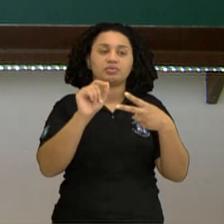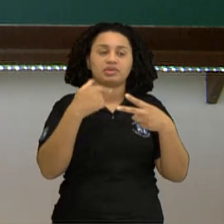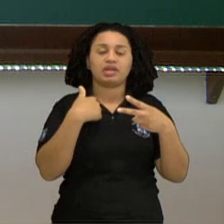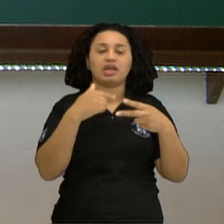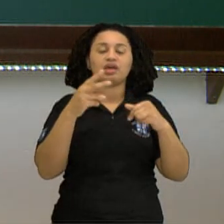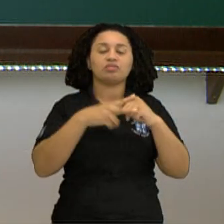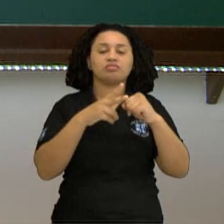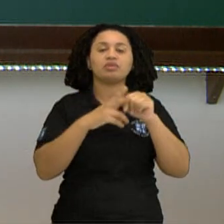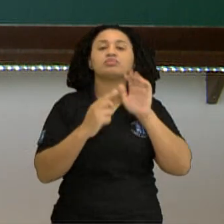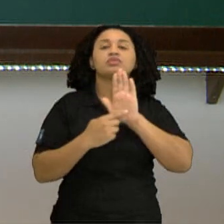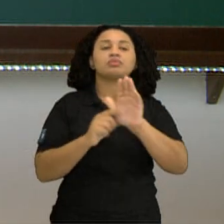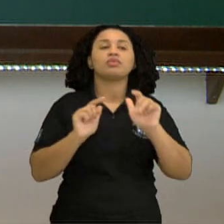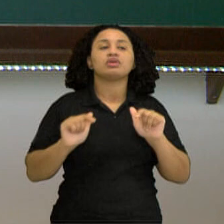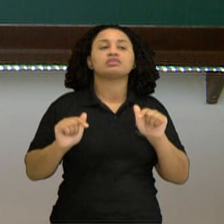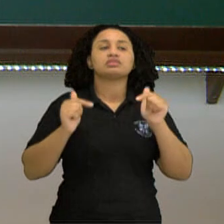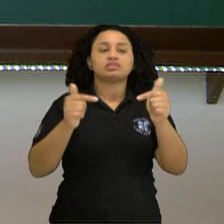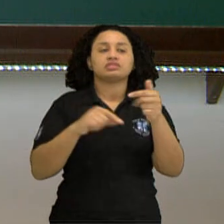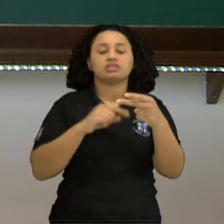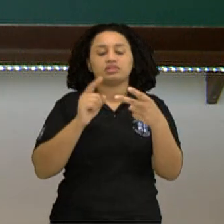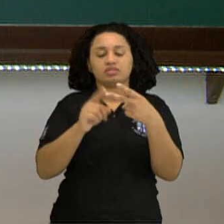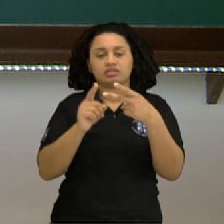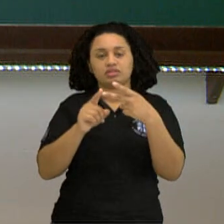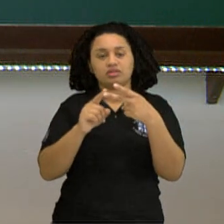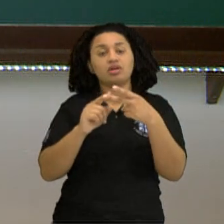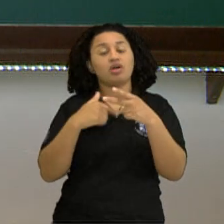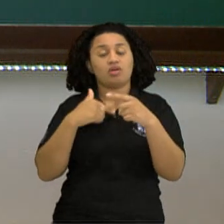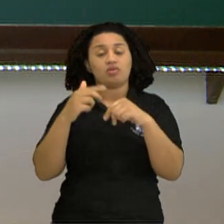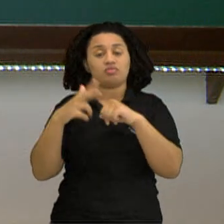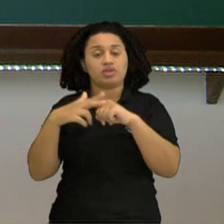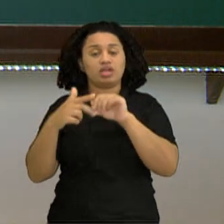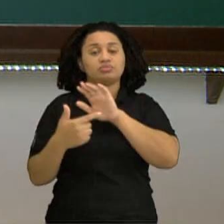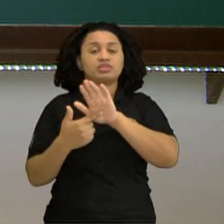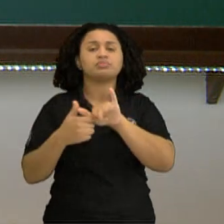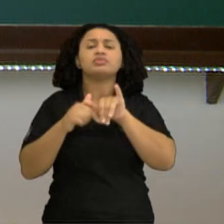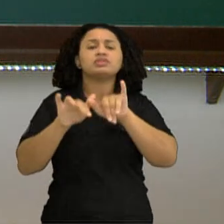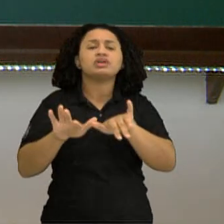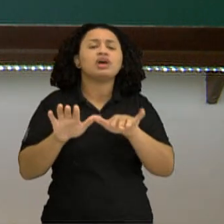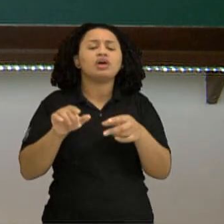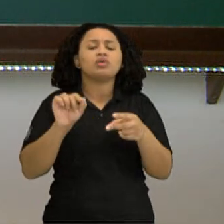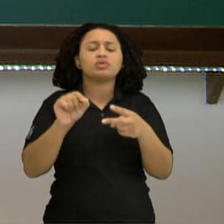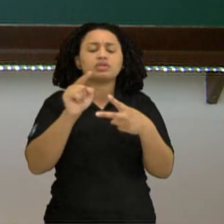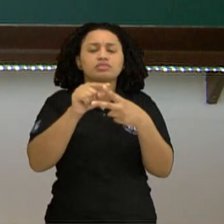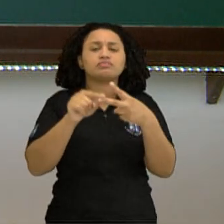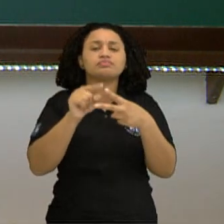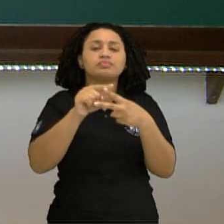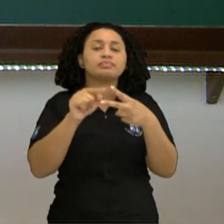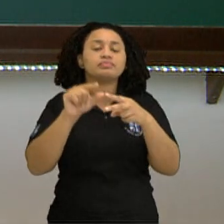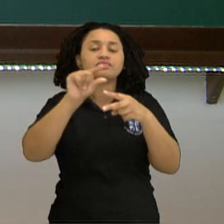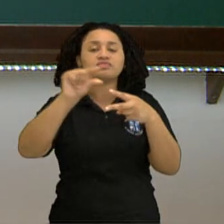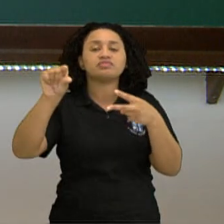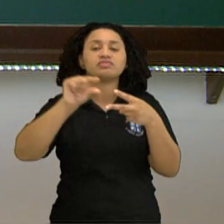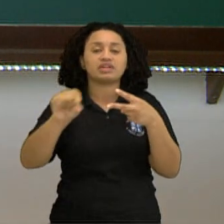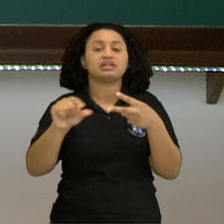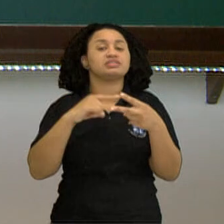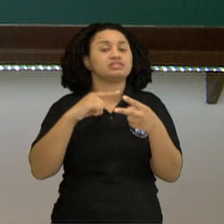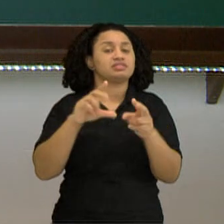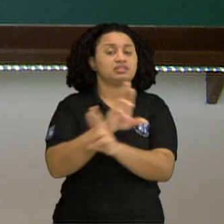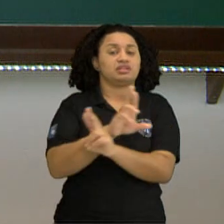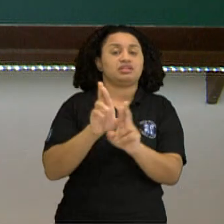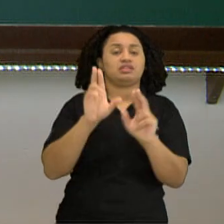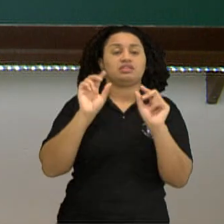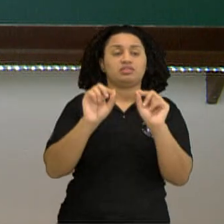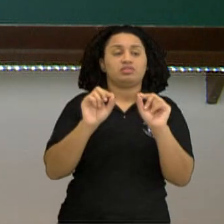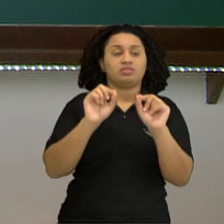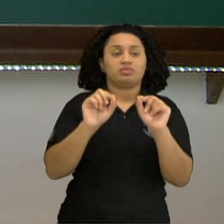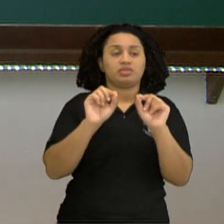indica ação, o segundo, um verbo que indica estado. O que essas duas orações têm em comum?